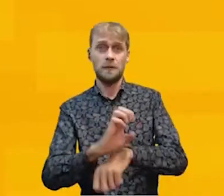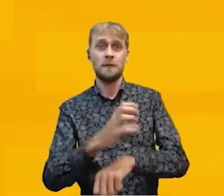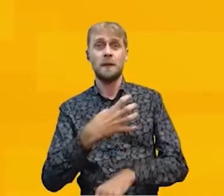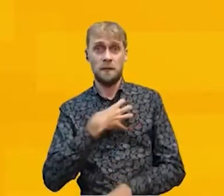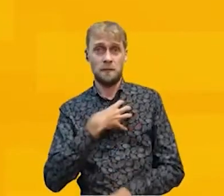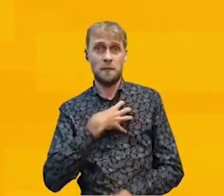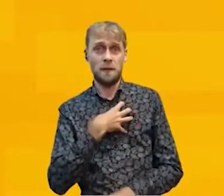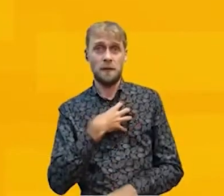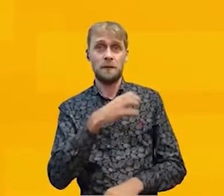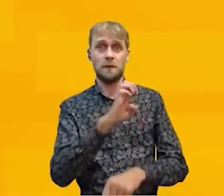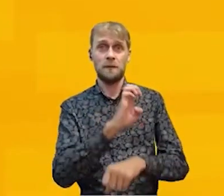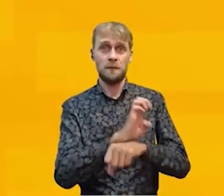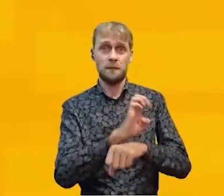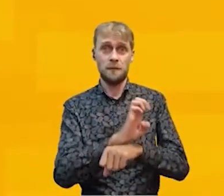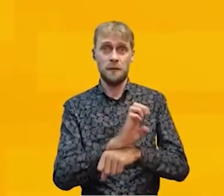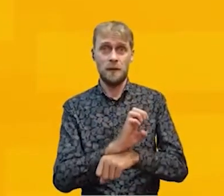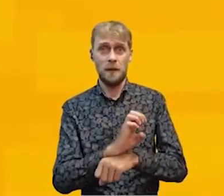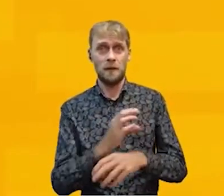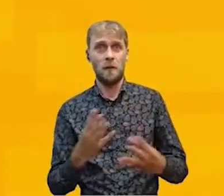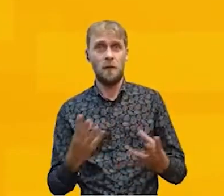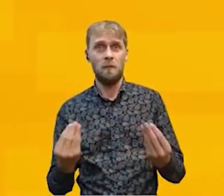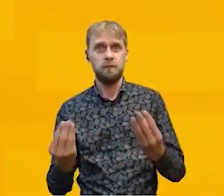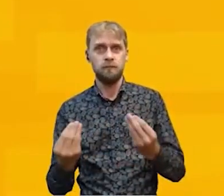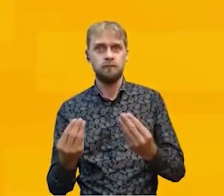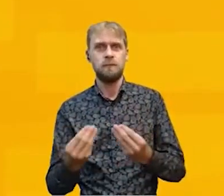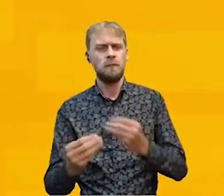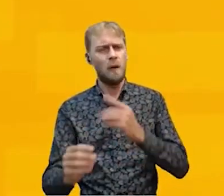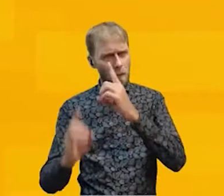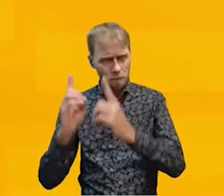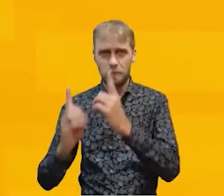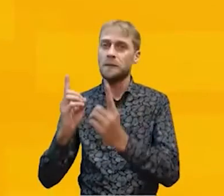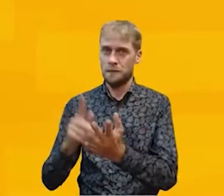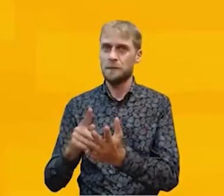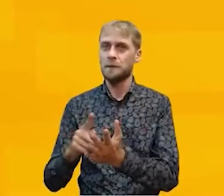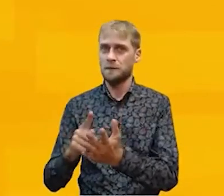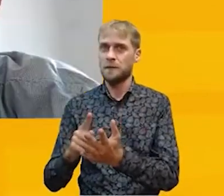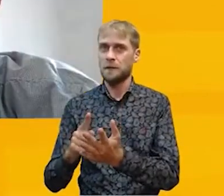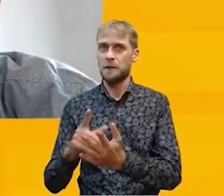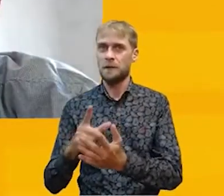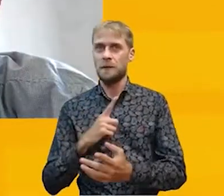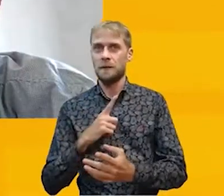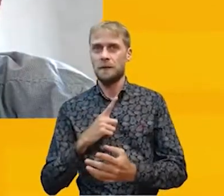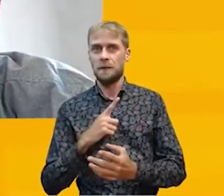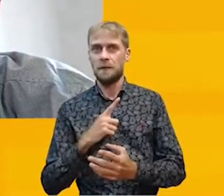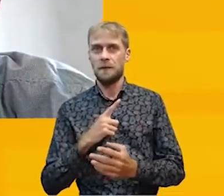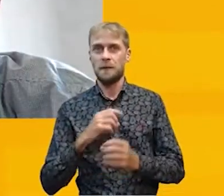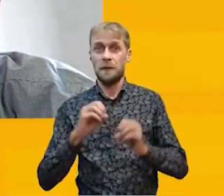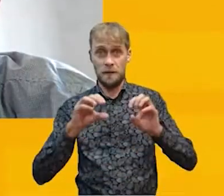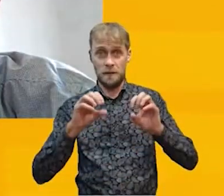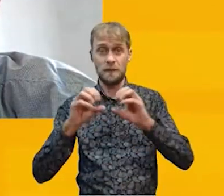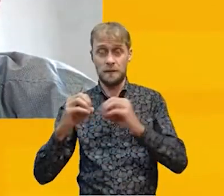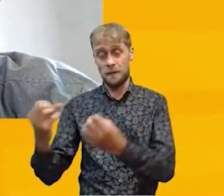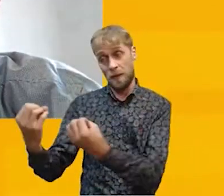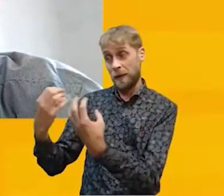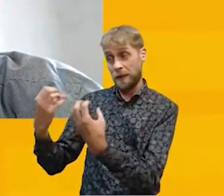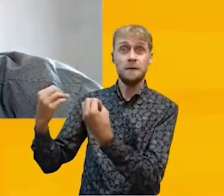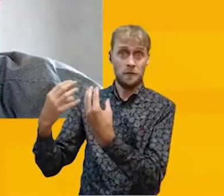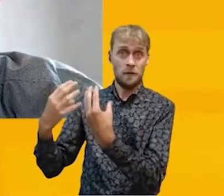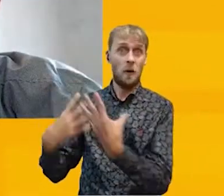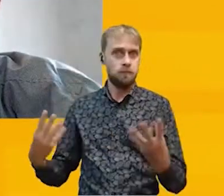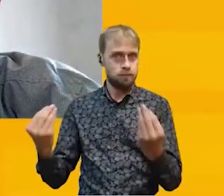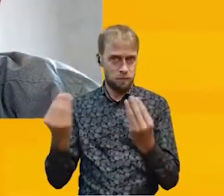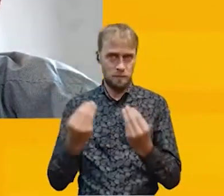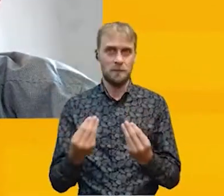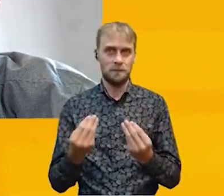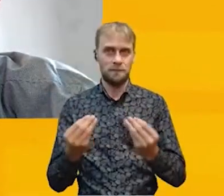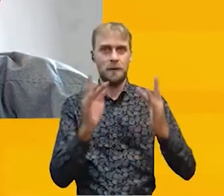um estado muito produtor e tem dado ensinamentos a nós. Essa